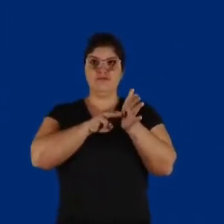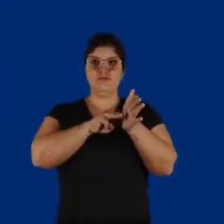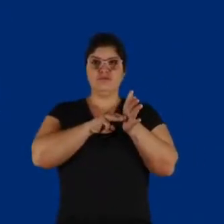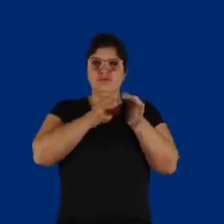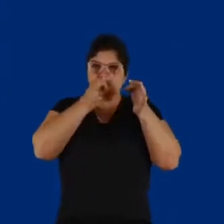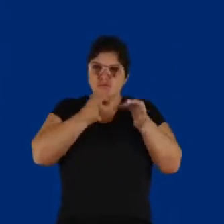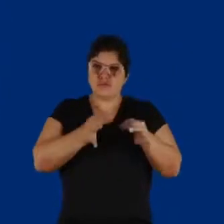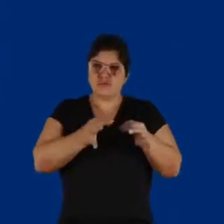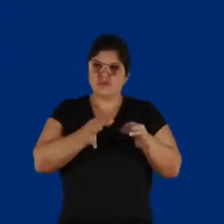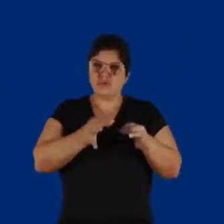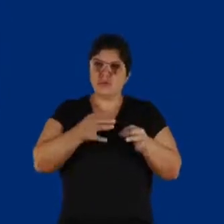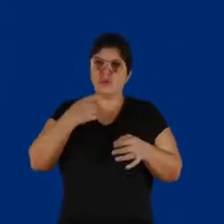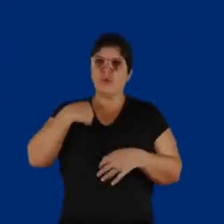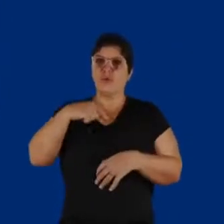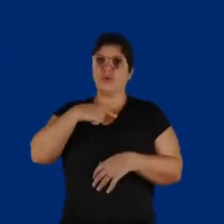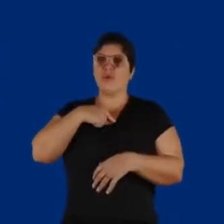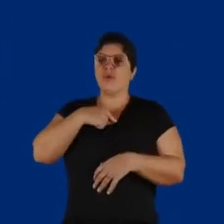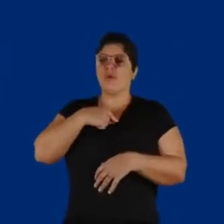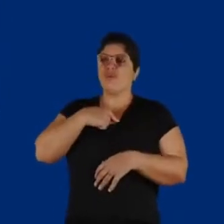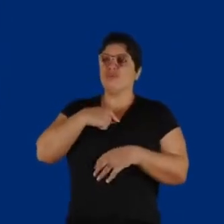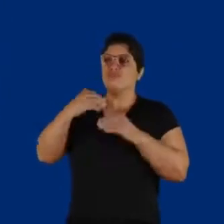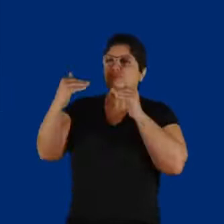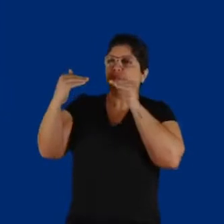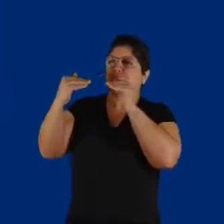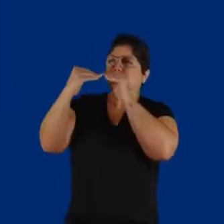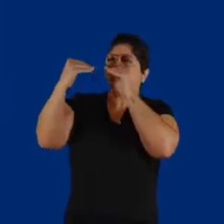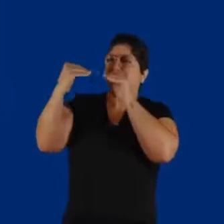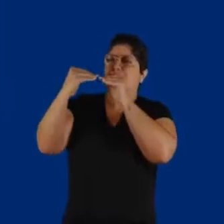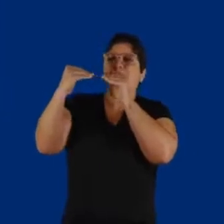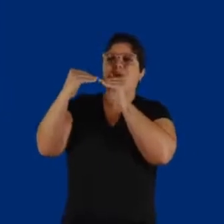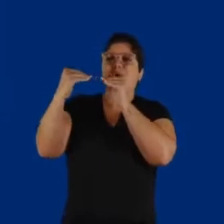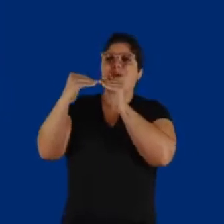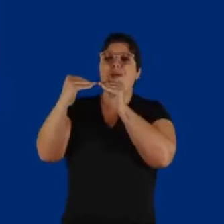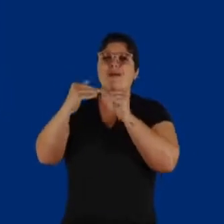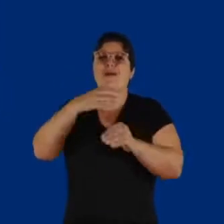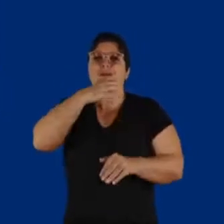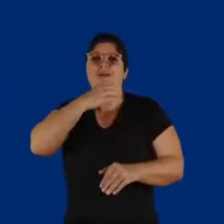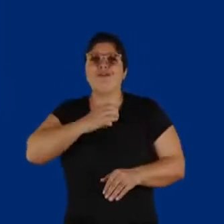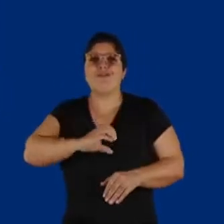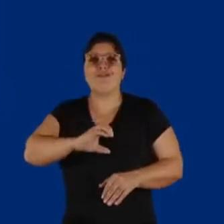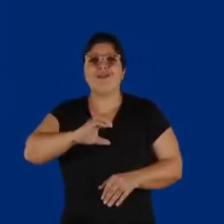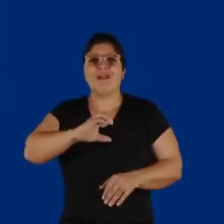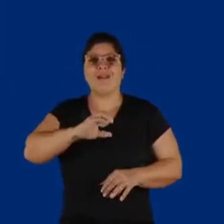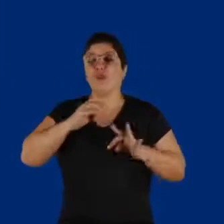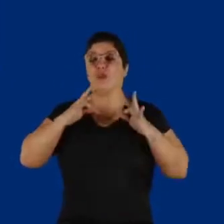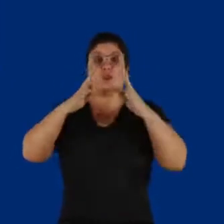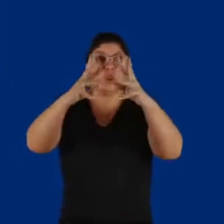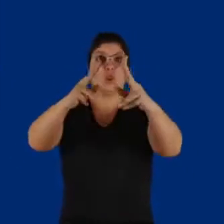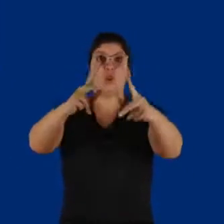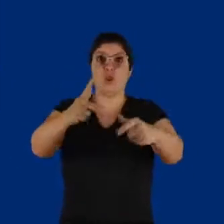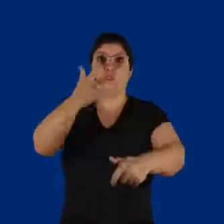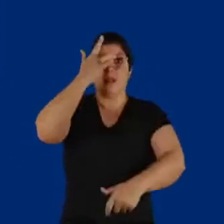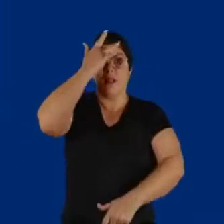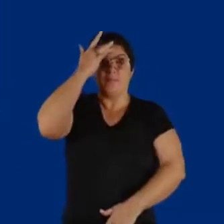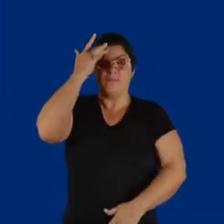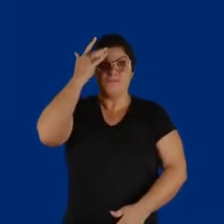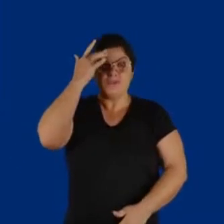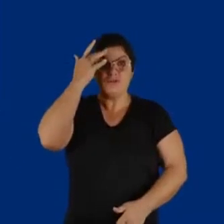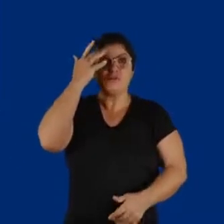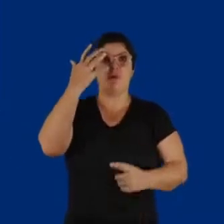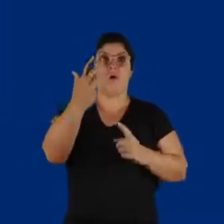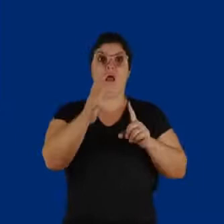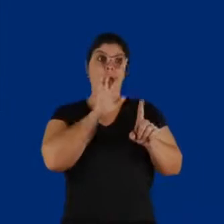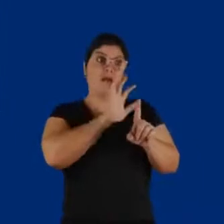o nosso parentesco comum com Paulo Freire. Né, então, todos os freirianos estão sendo mexidos nesse